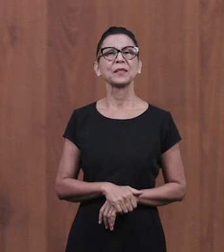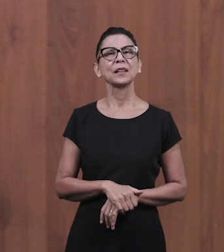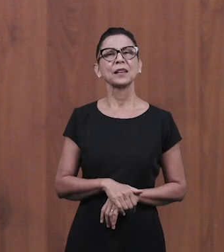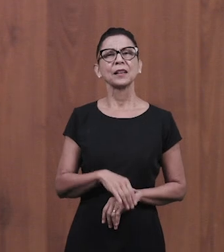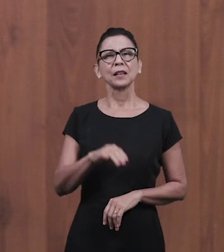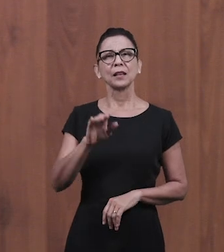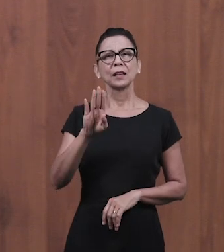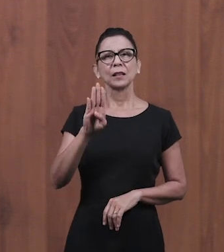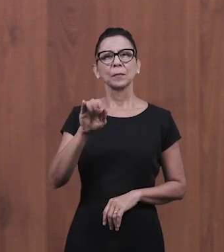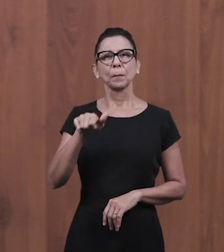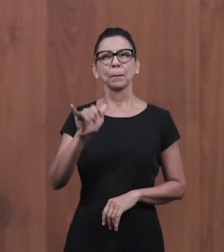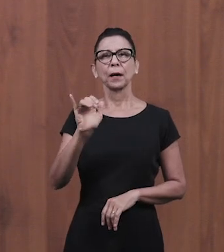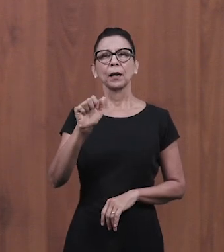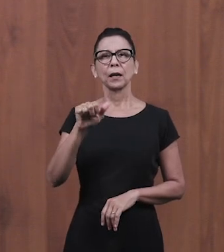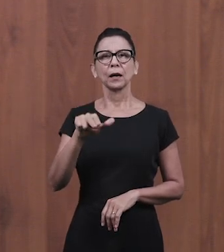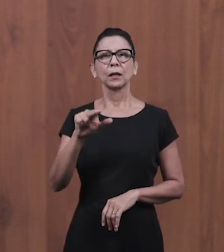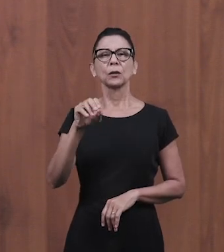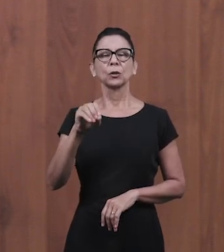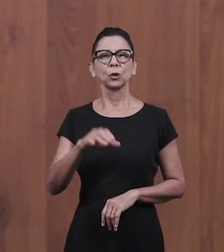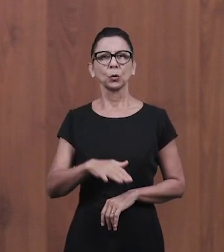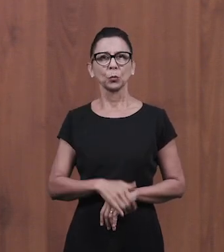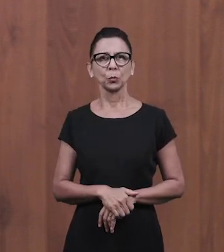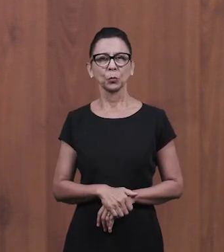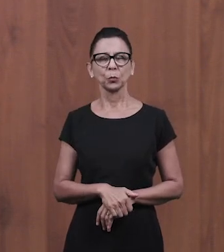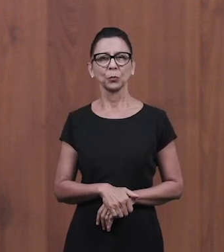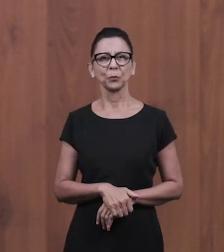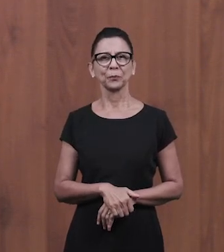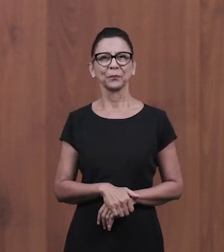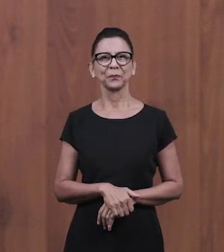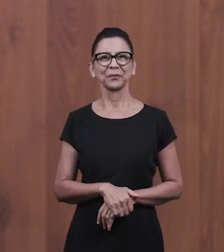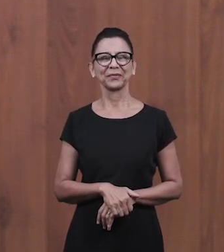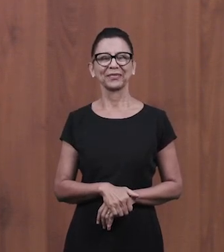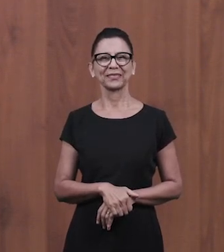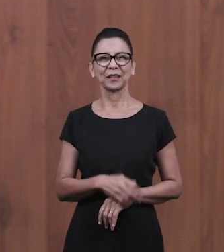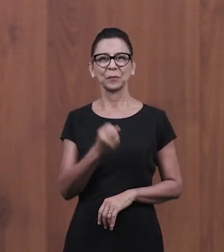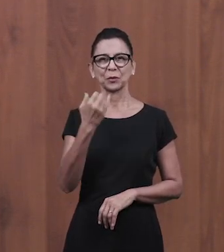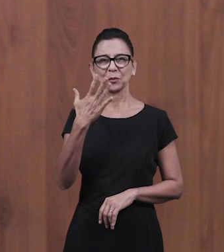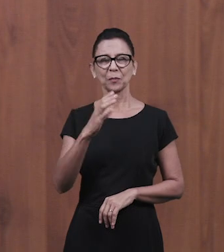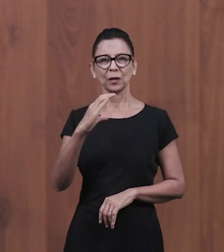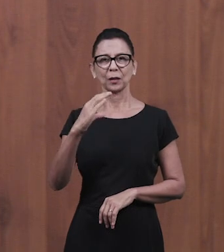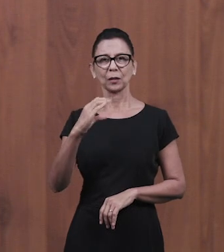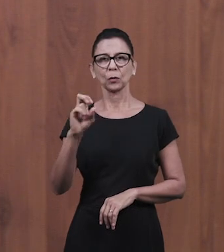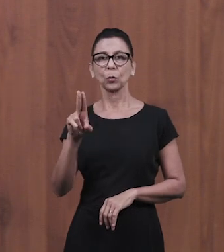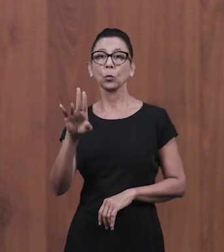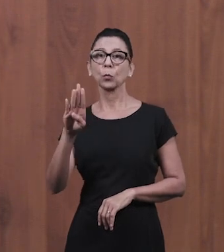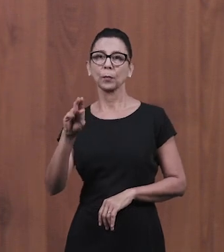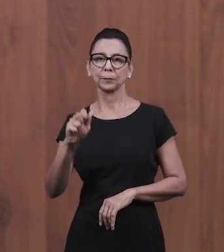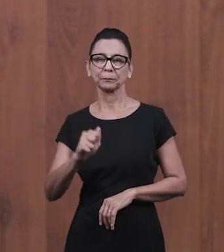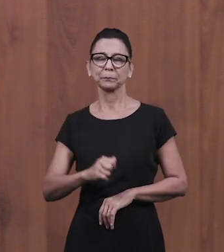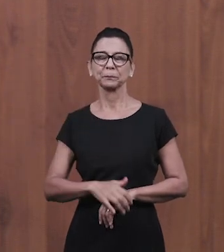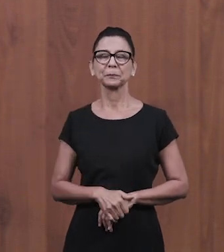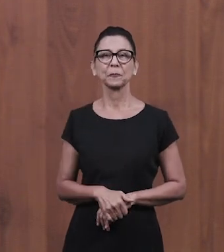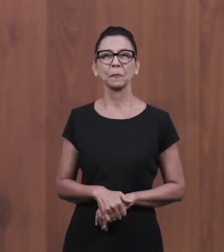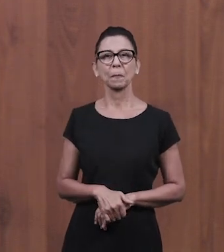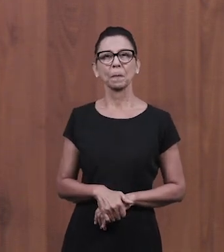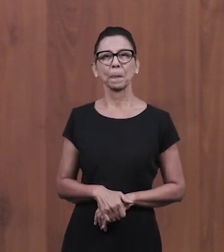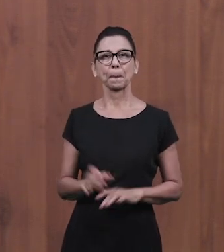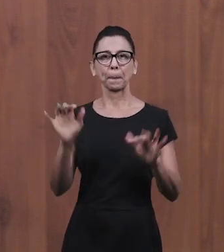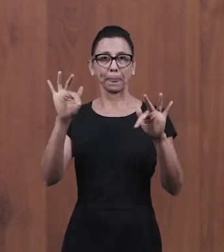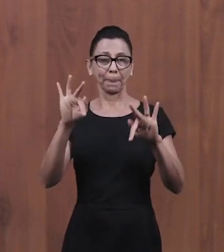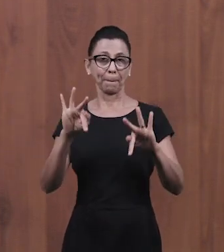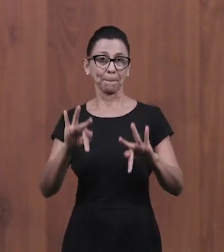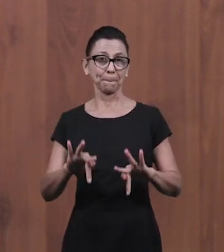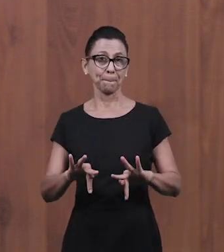lá na região ali, parte sul, ali da ilha de Cuba. Muito bem colocada a participação dos nossos irmãos. Assim, irmãos,